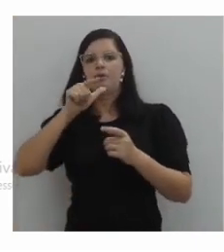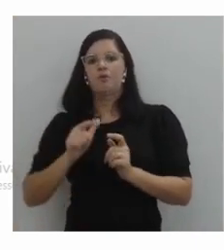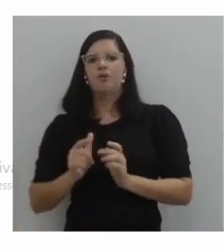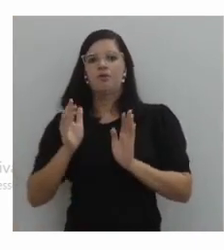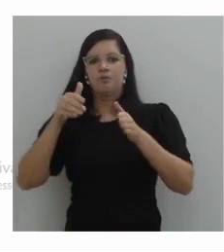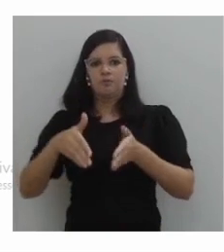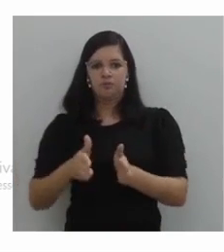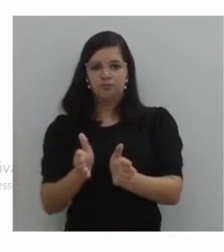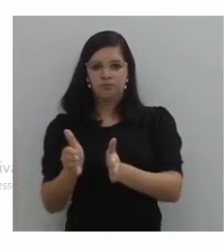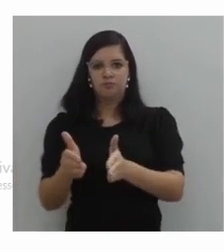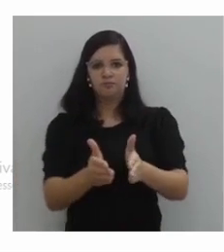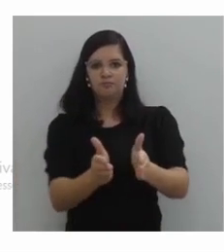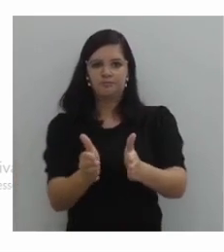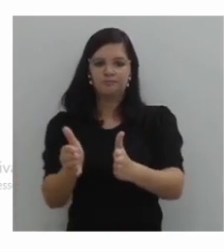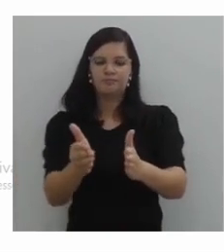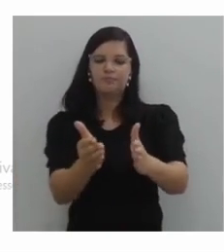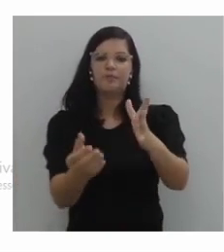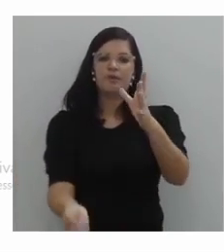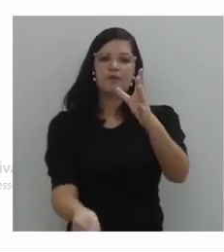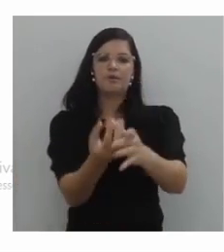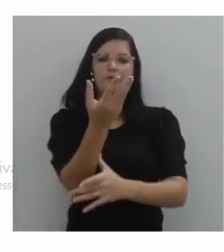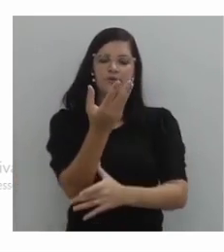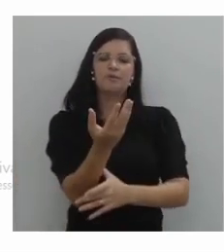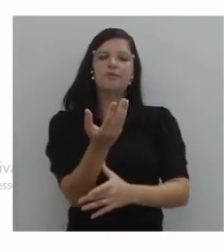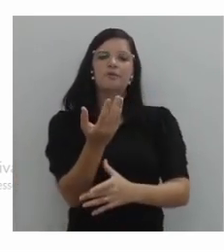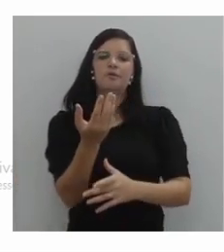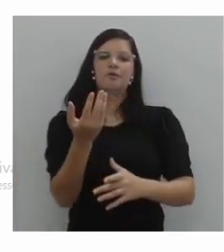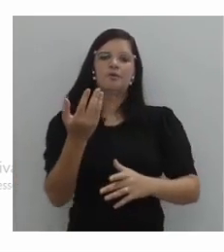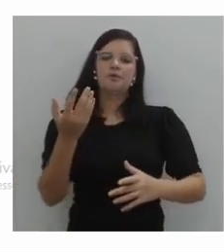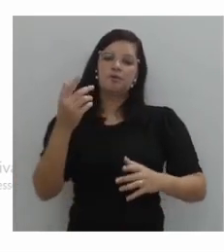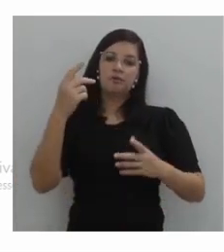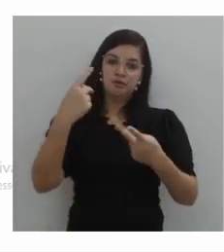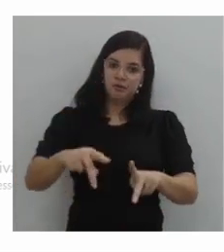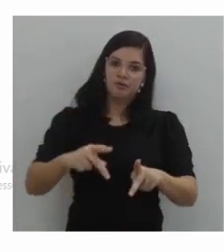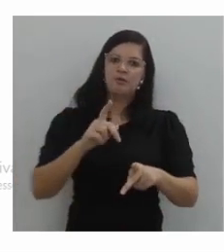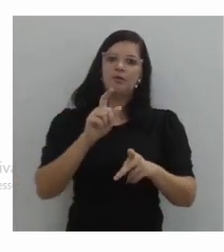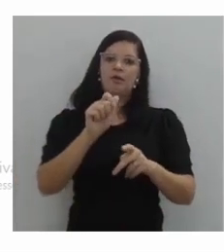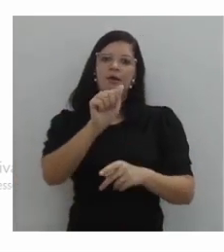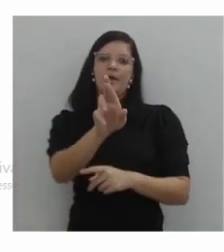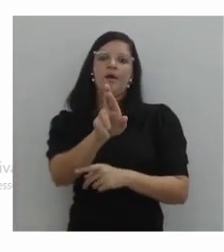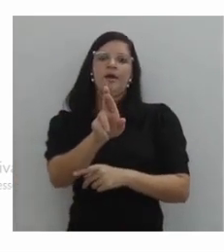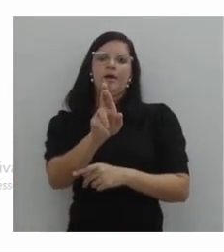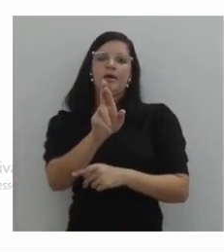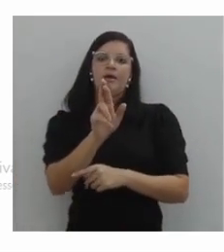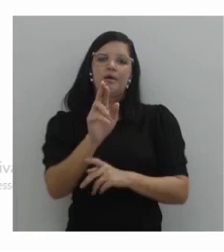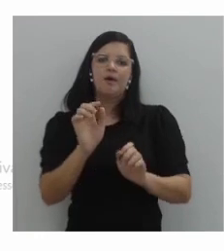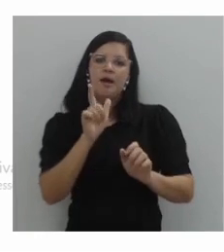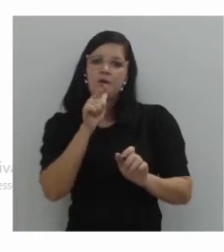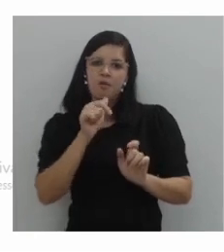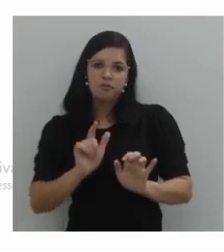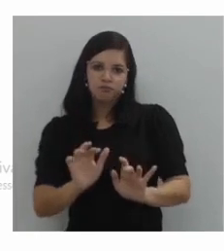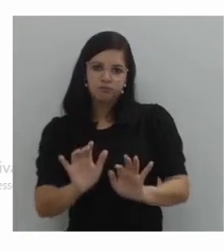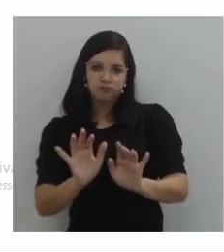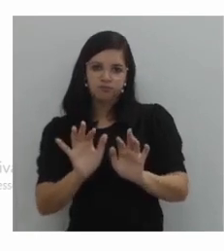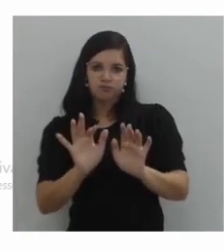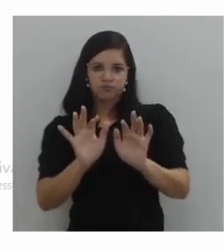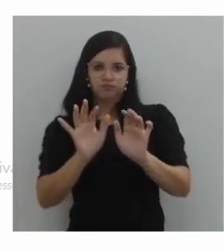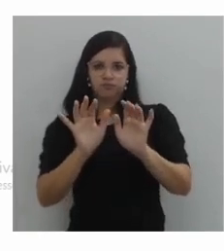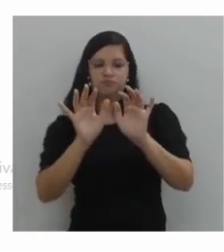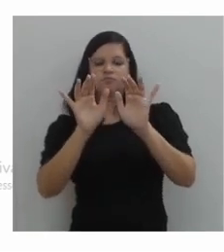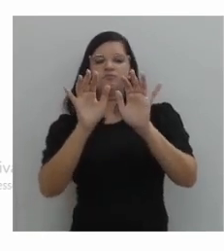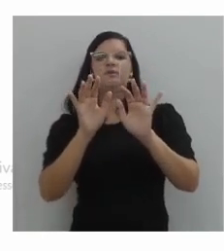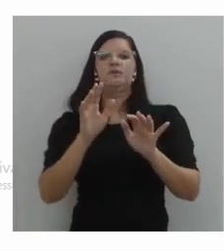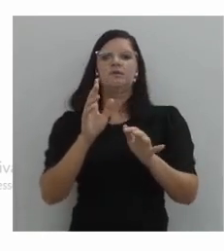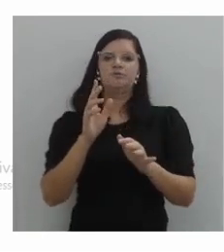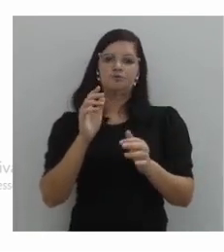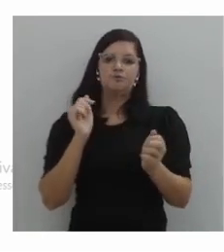na atmosfera, formados por uma massa de ar carregado por vapor d'água, muitas